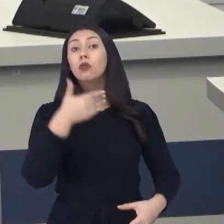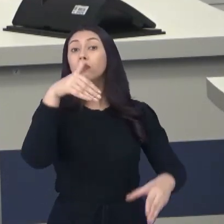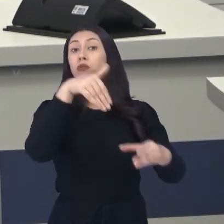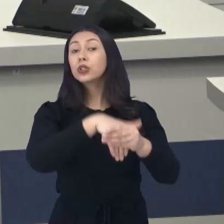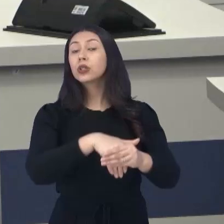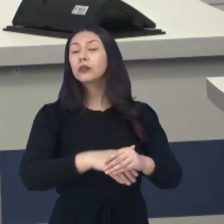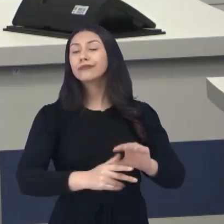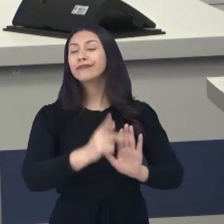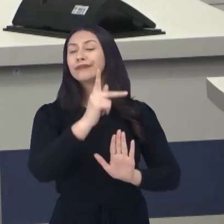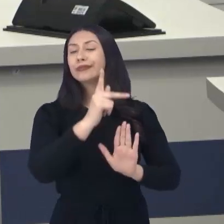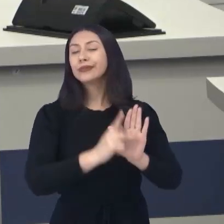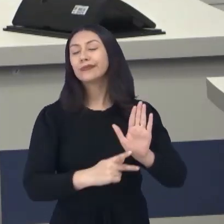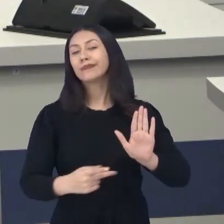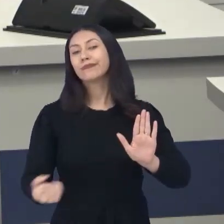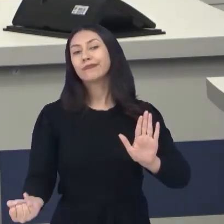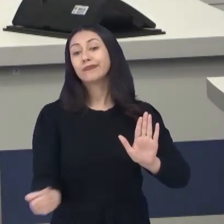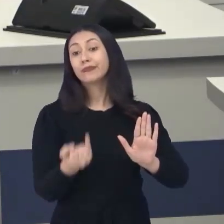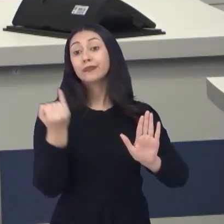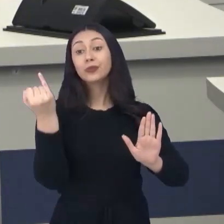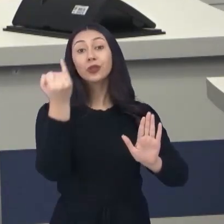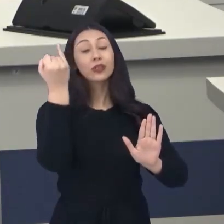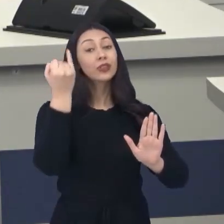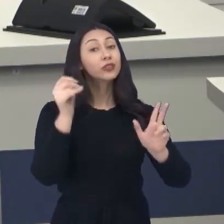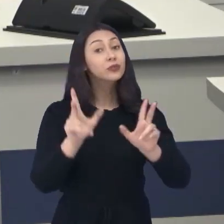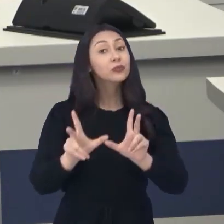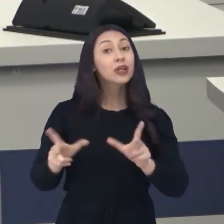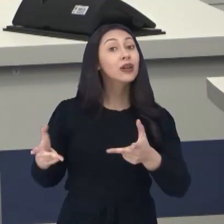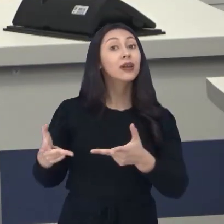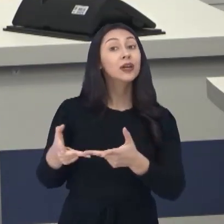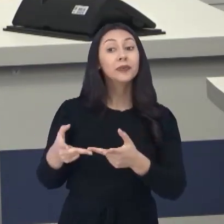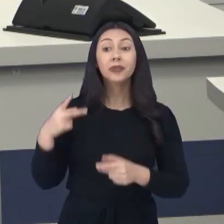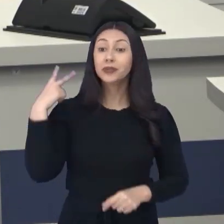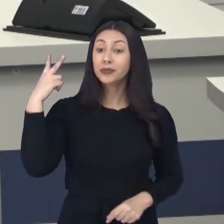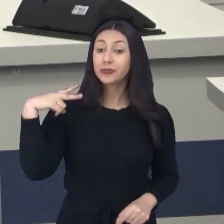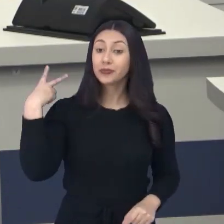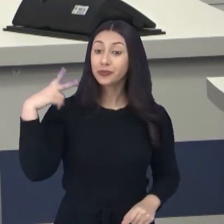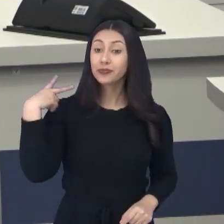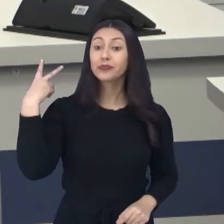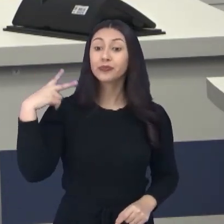suma importância para a nossa casa, para os vereadores.